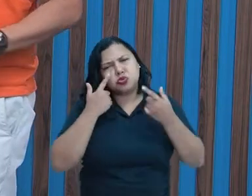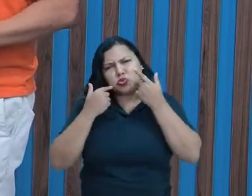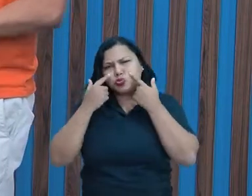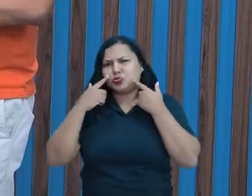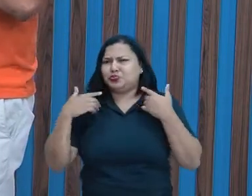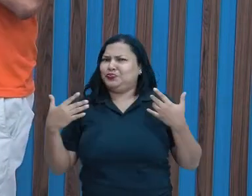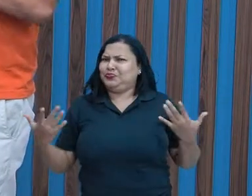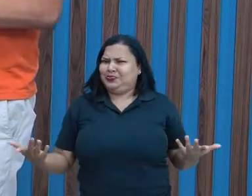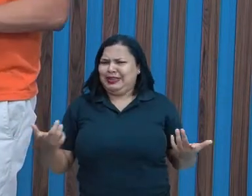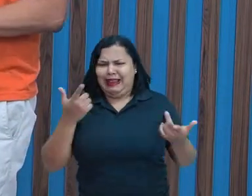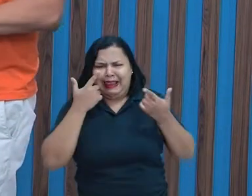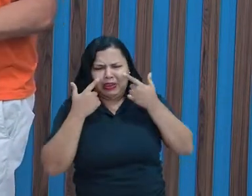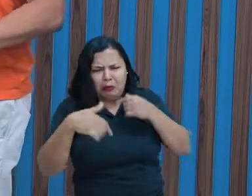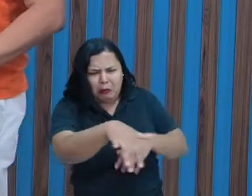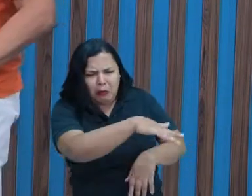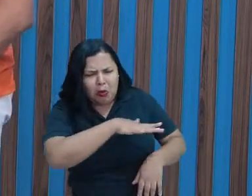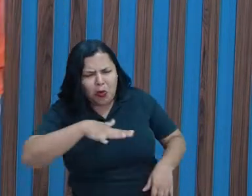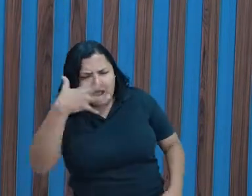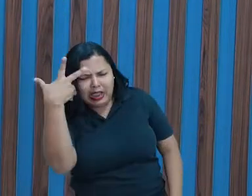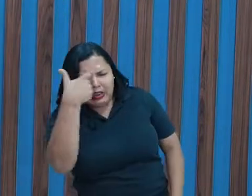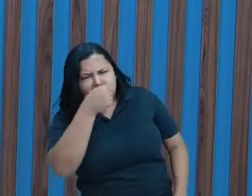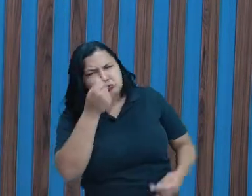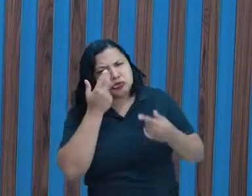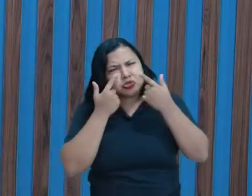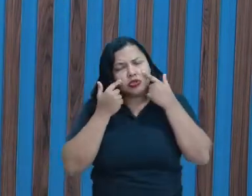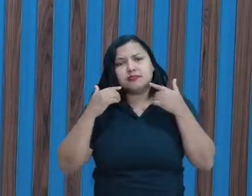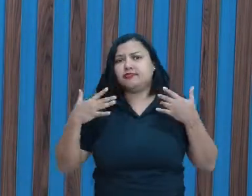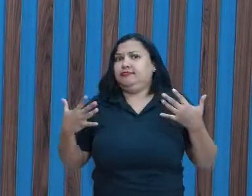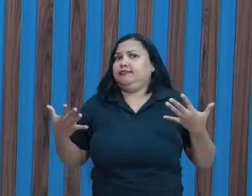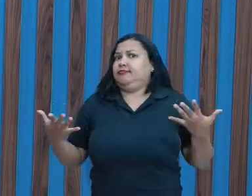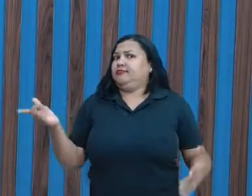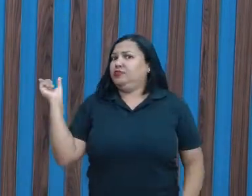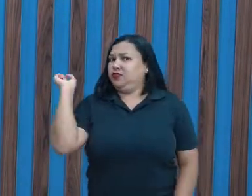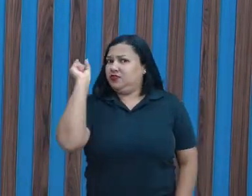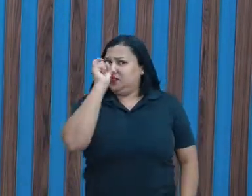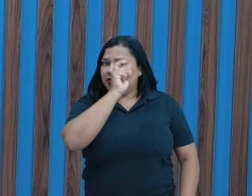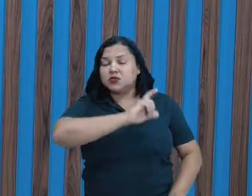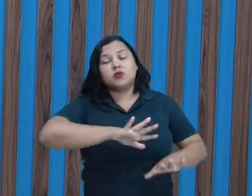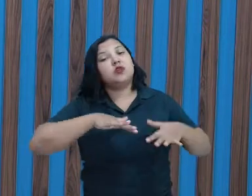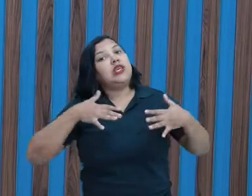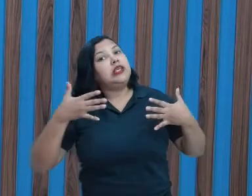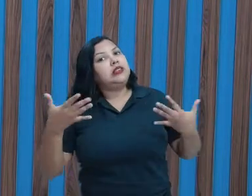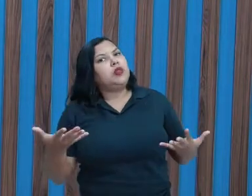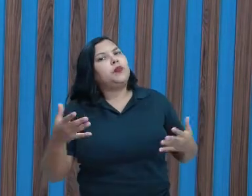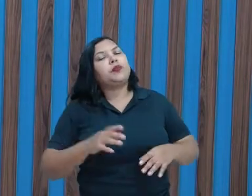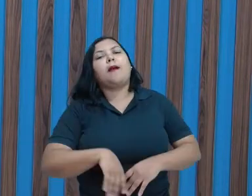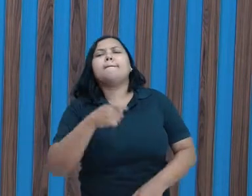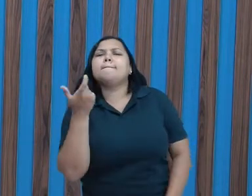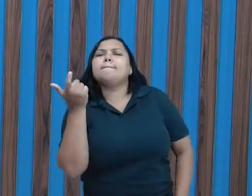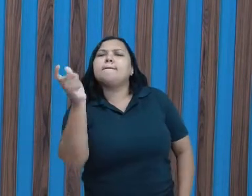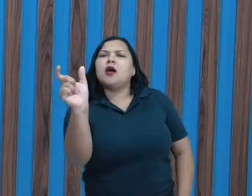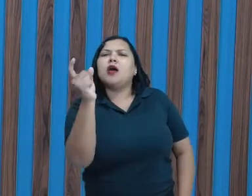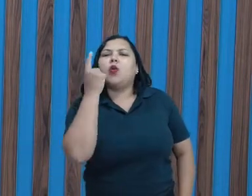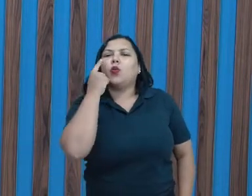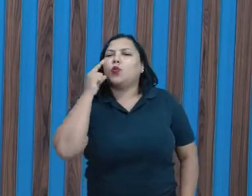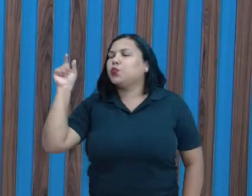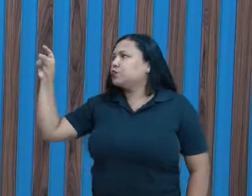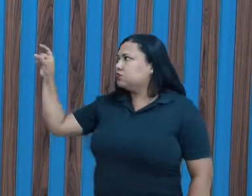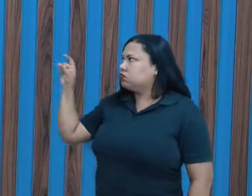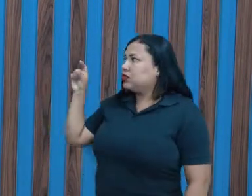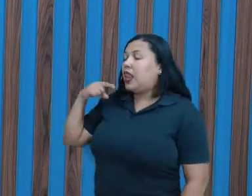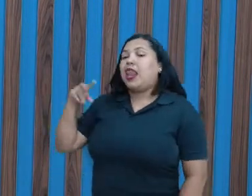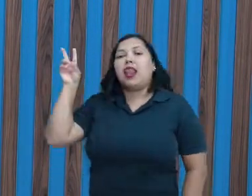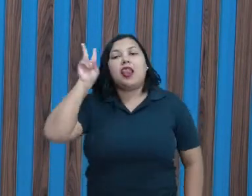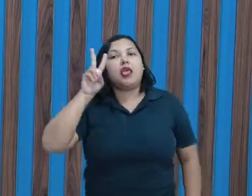difícil. Lágrimas no paraíso, a coisa não é boa, não. Então, a primeira frase, ó, would you know my name? Lembrando